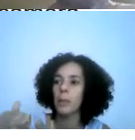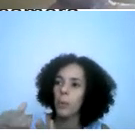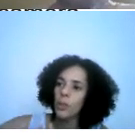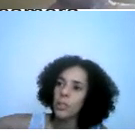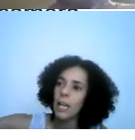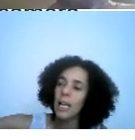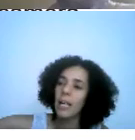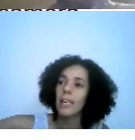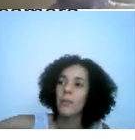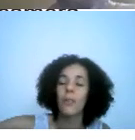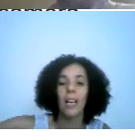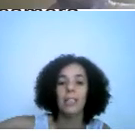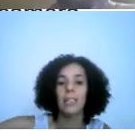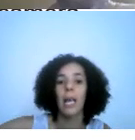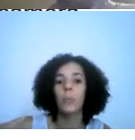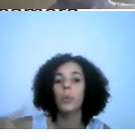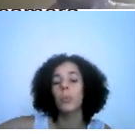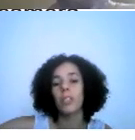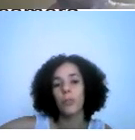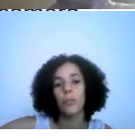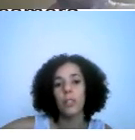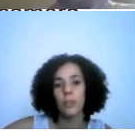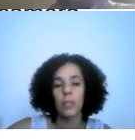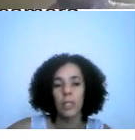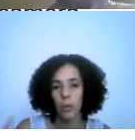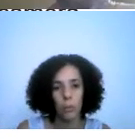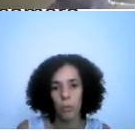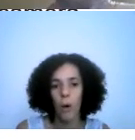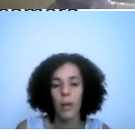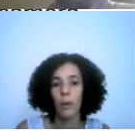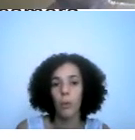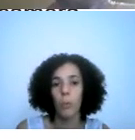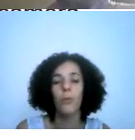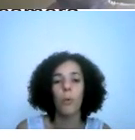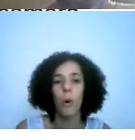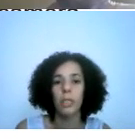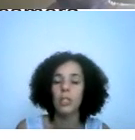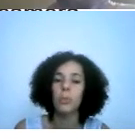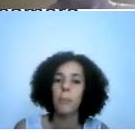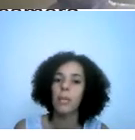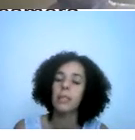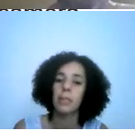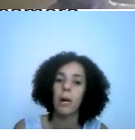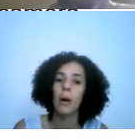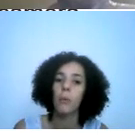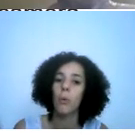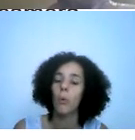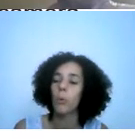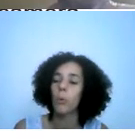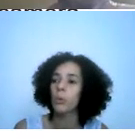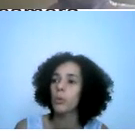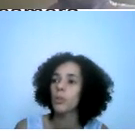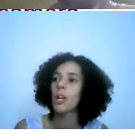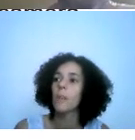porque depois que ela invade, é muito mais difícil, seja qual for o organismo, né, planta, animal